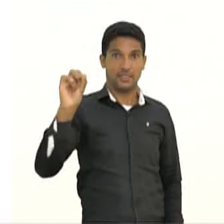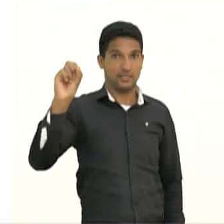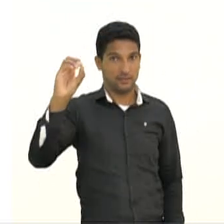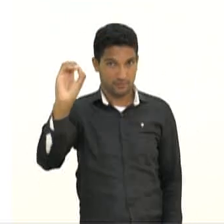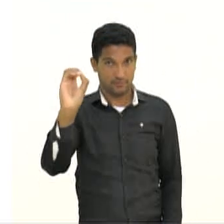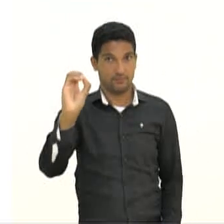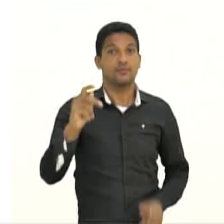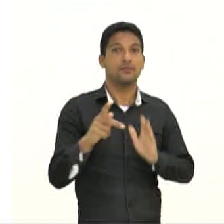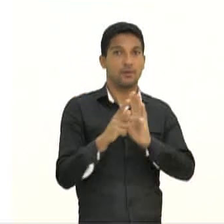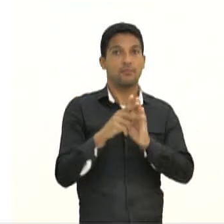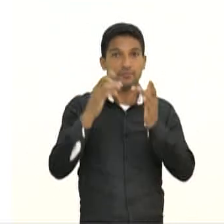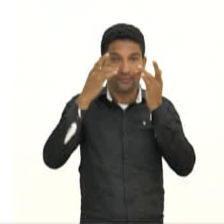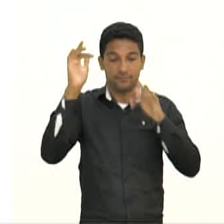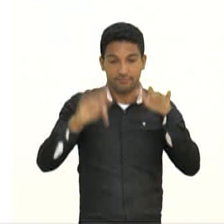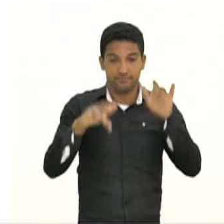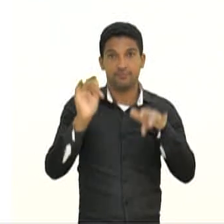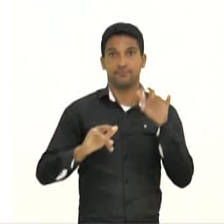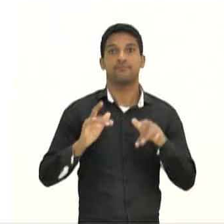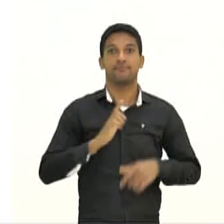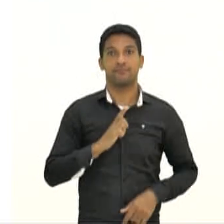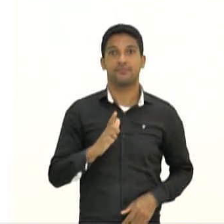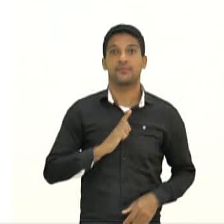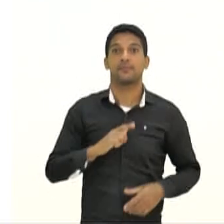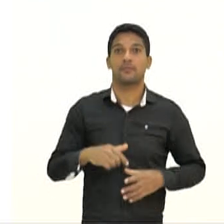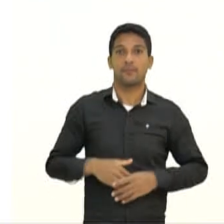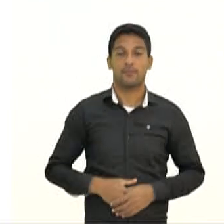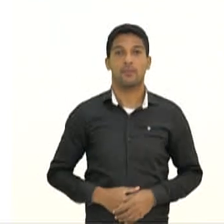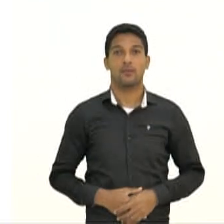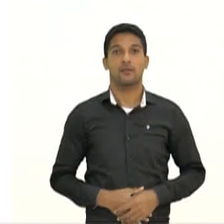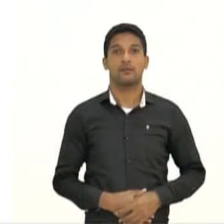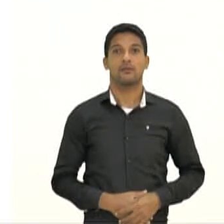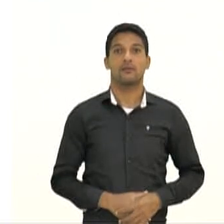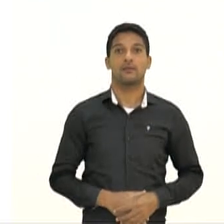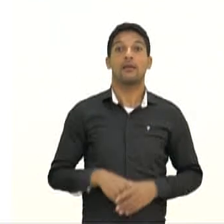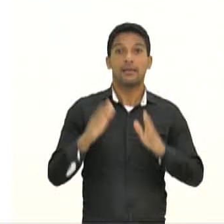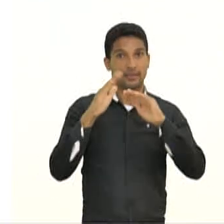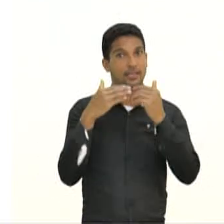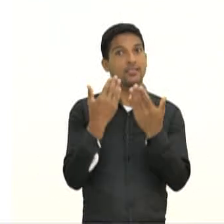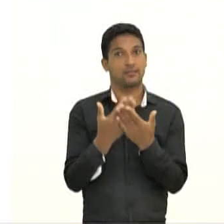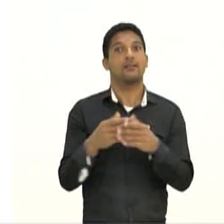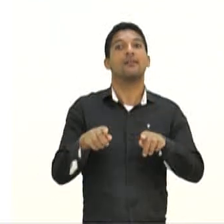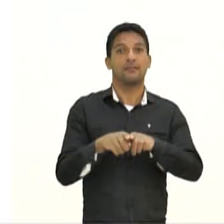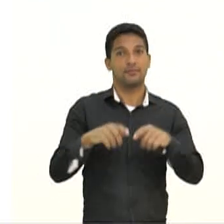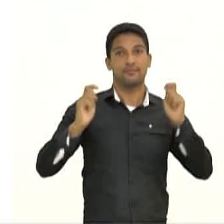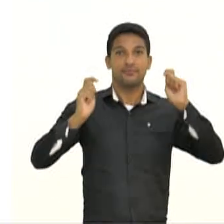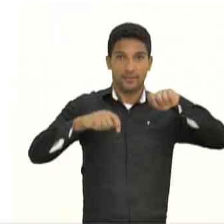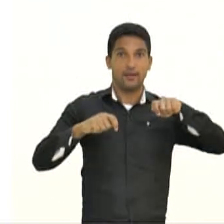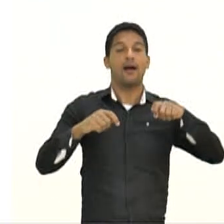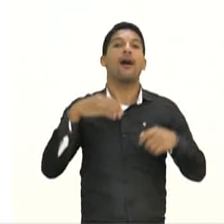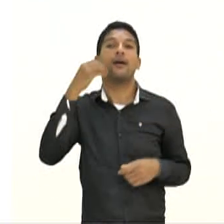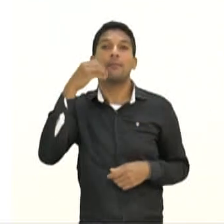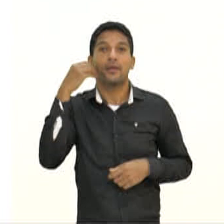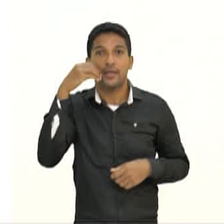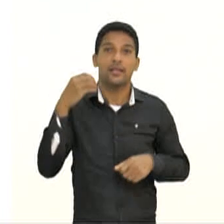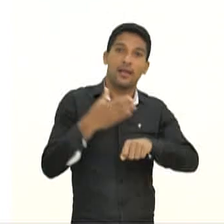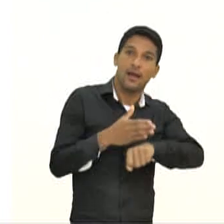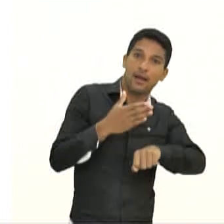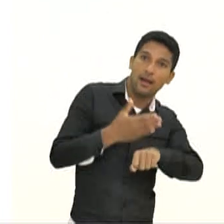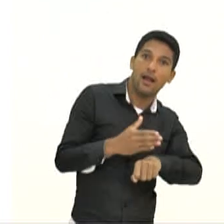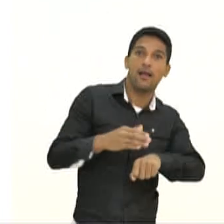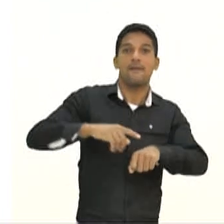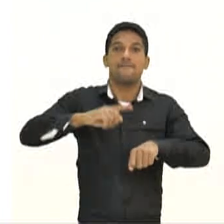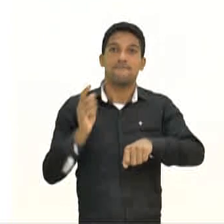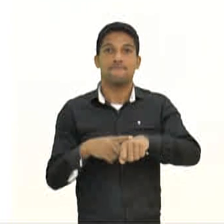para atores também, né? Então, algo que nós podemos estar vivenciando na escola também, né? Tendo essa vivência, essa dinâmica de funcionamento